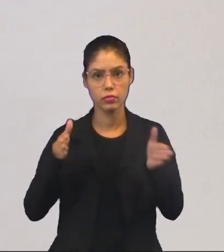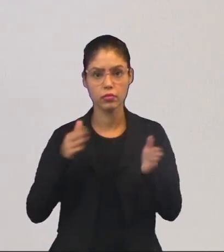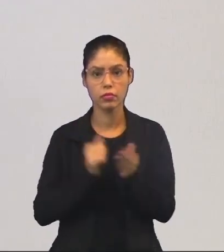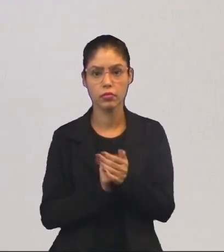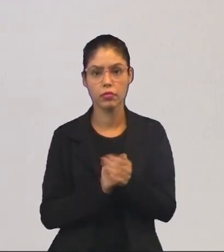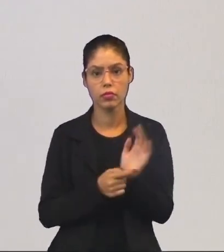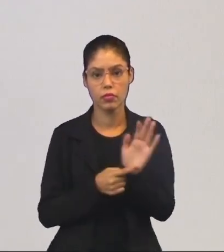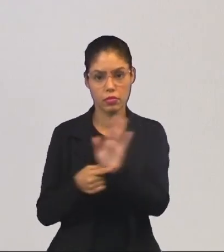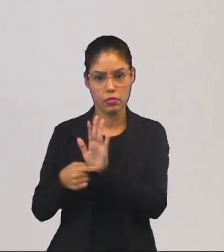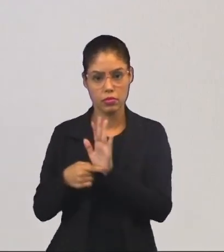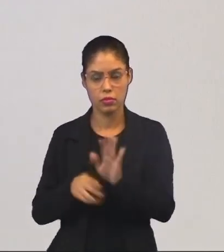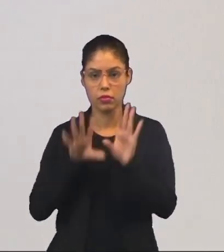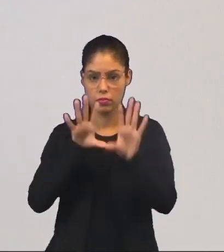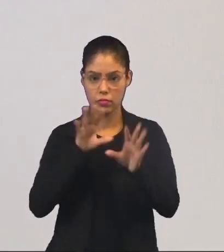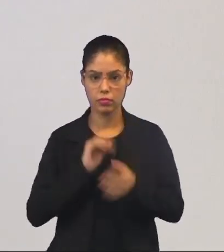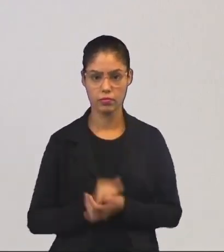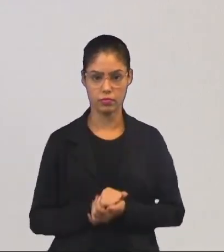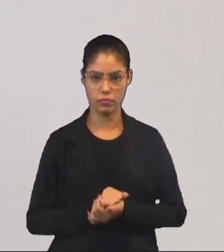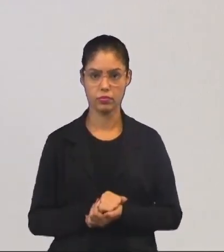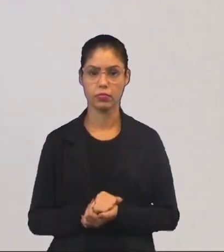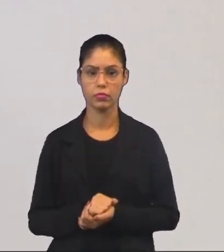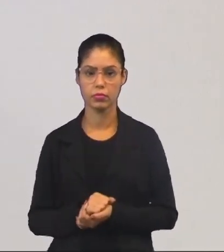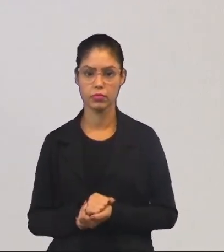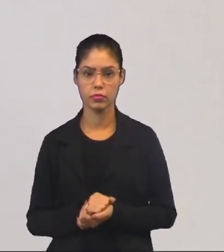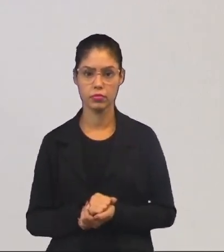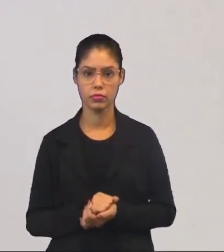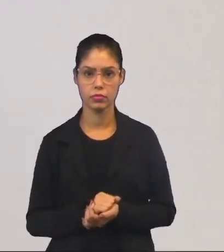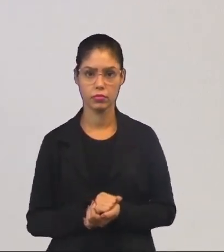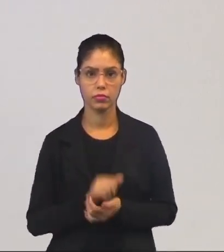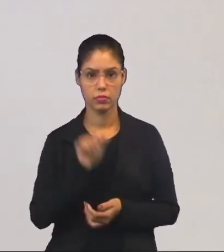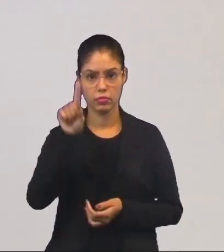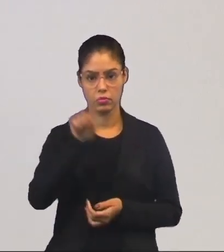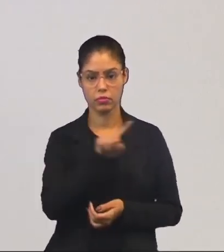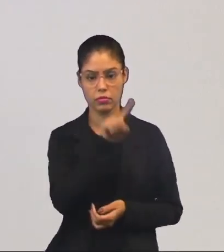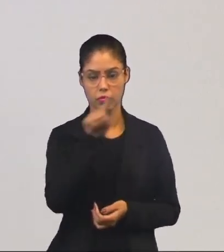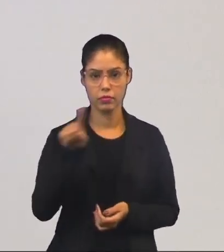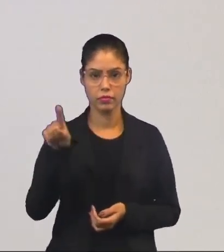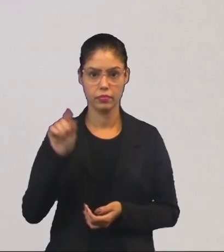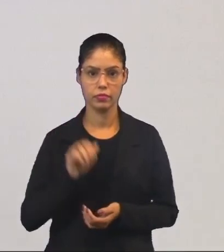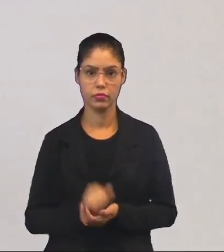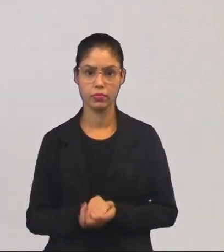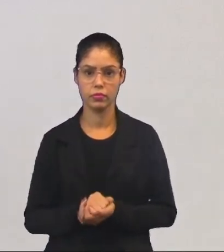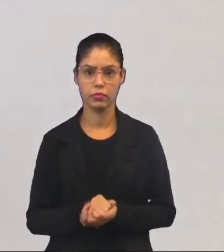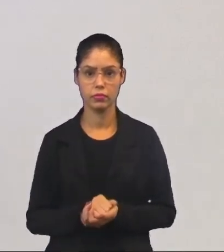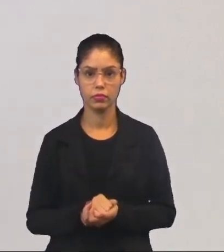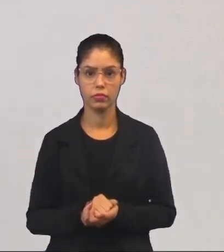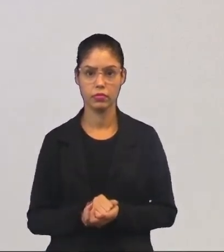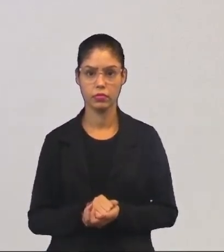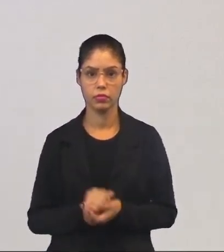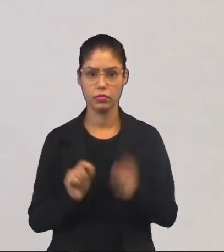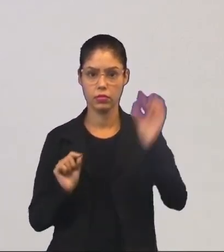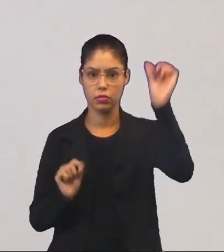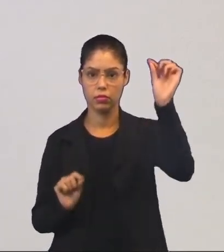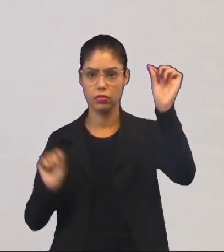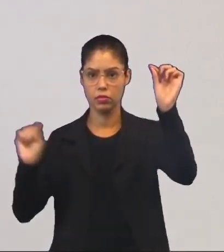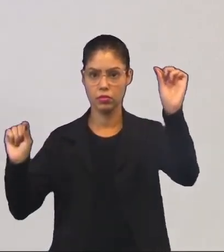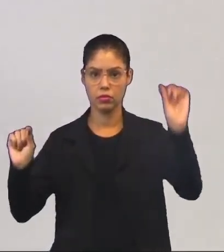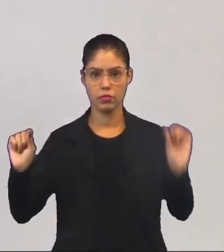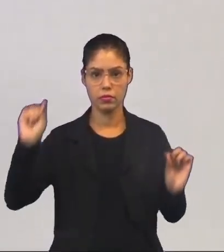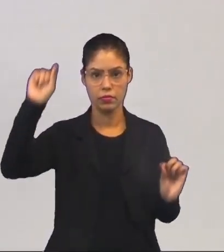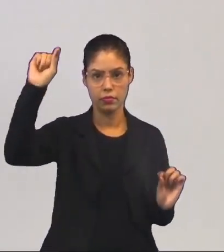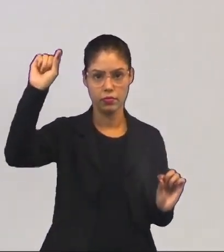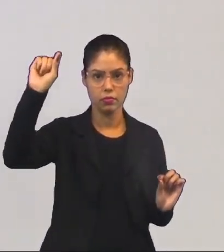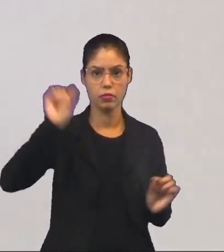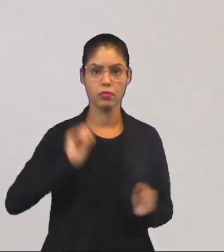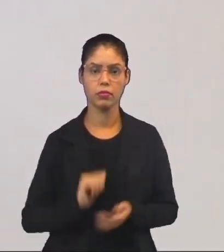é demonstrado dessa seguinte maneira. Alfa é um ângulo qualquer e os pontos de encontro, ou de um